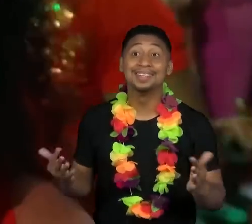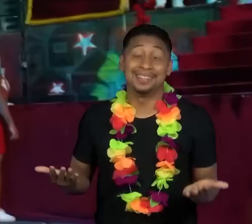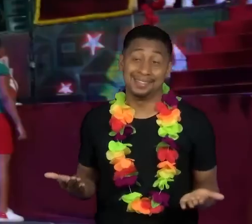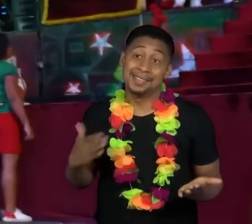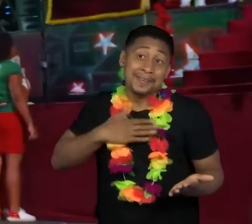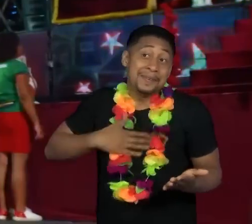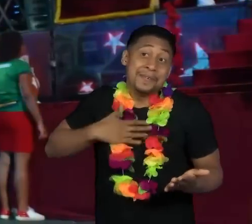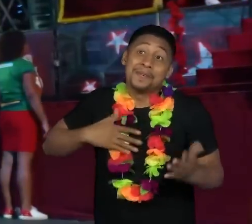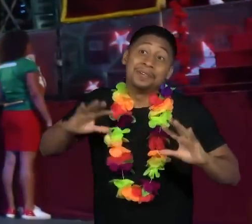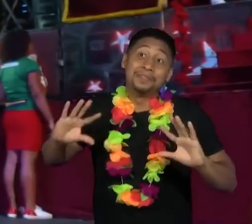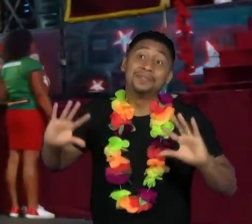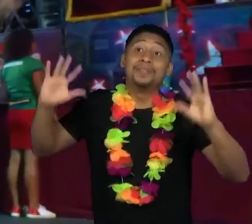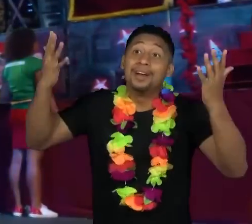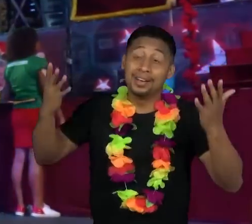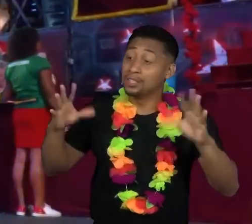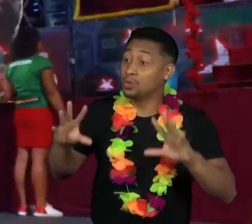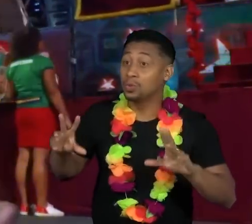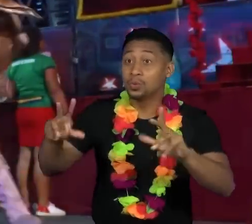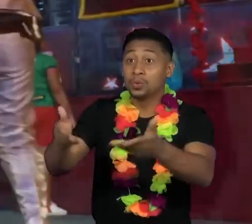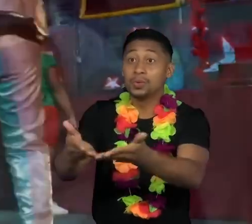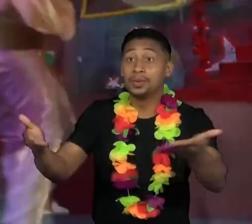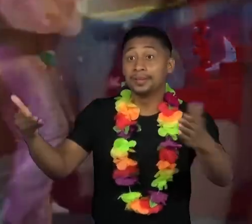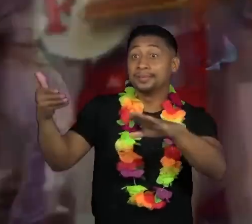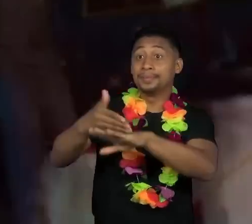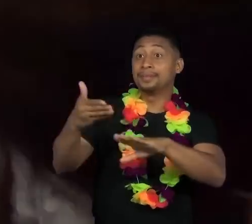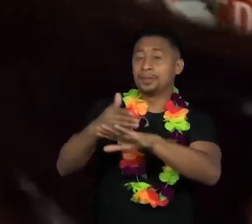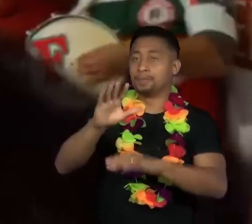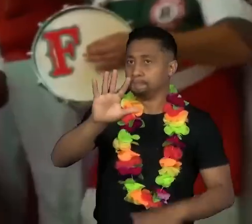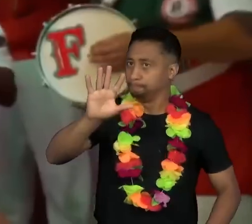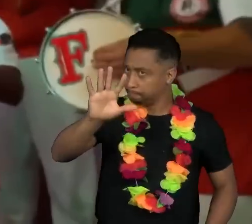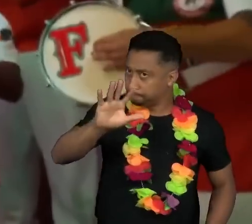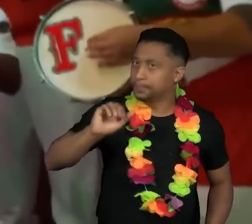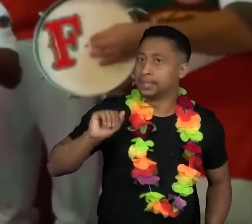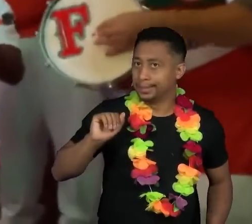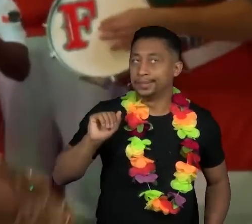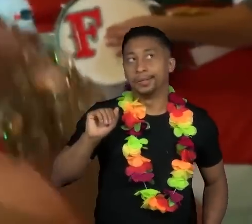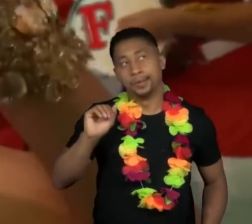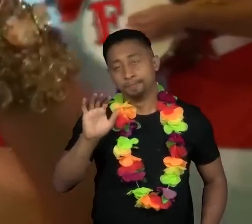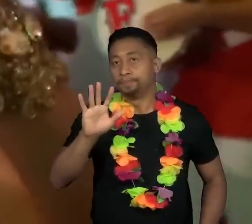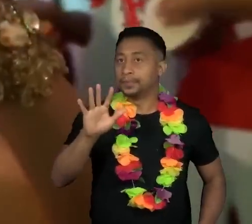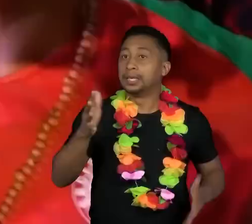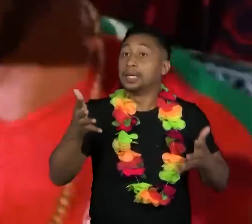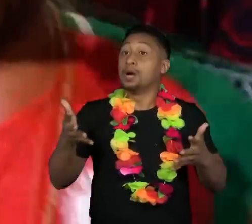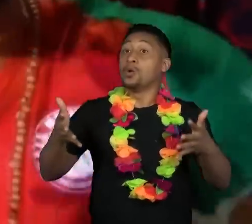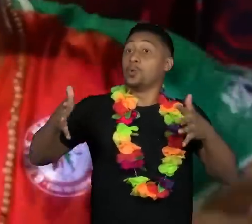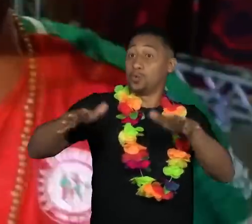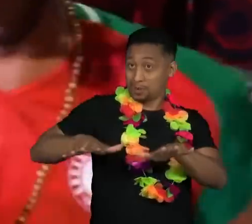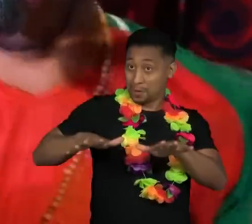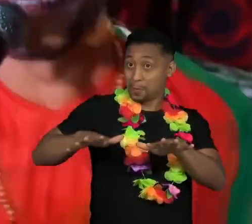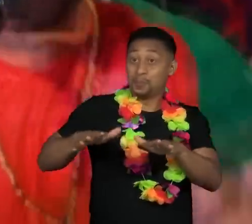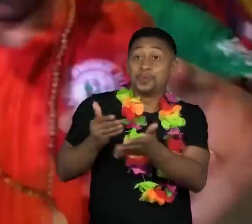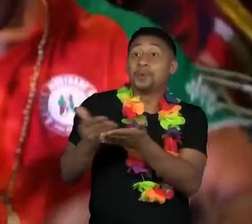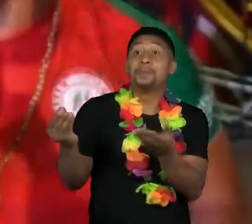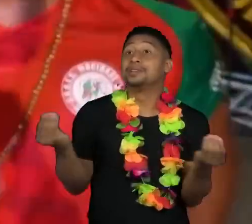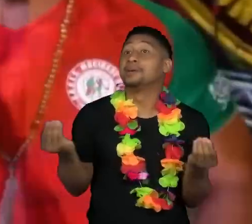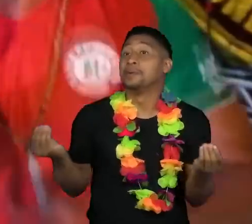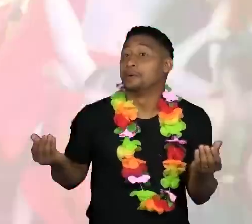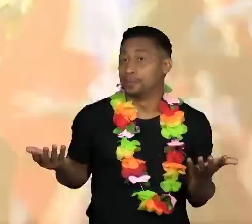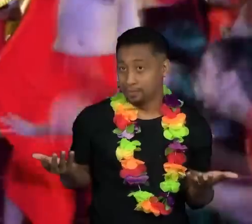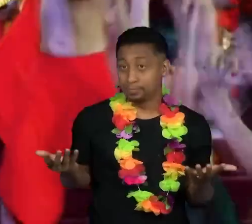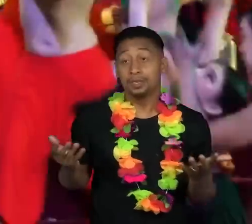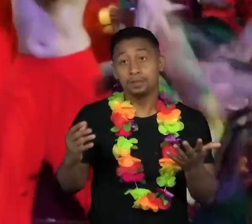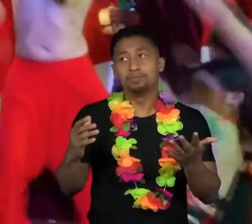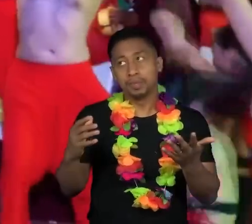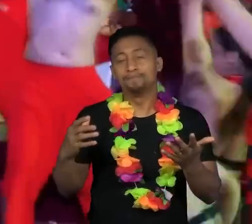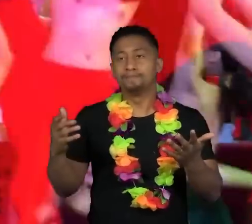da festa. A festa é para todos. Só que eu acredito que a inclusão, ela começa a partir do momento que você de